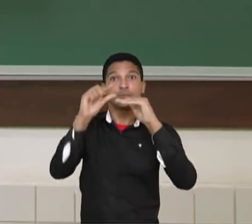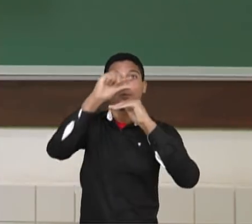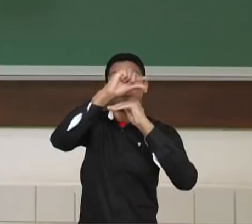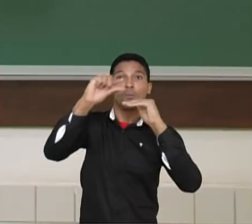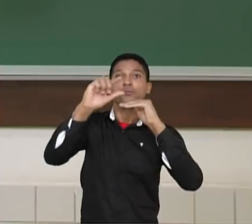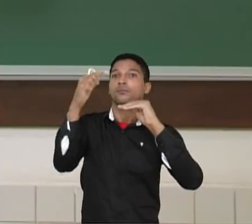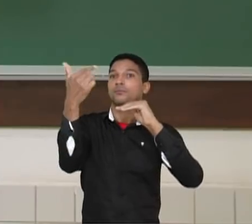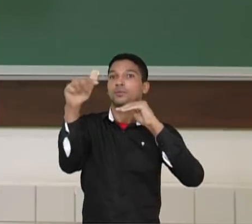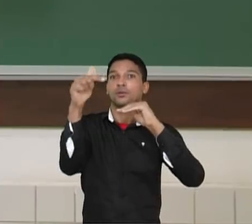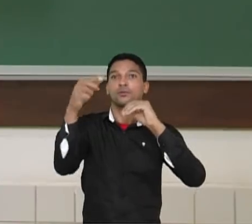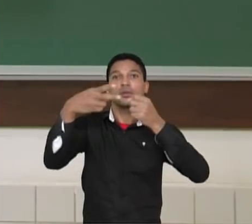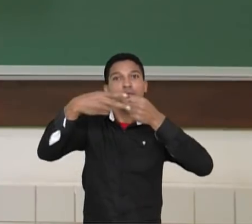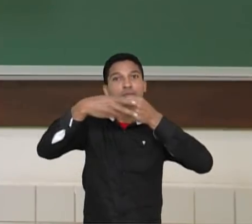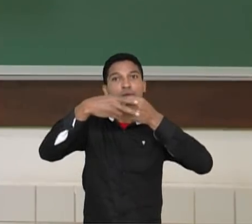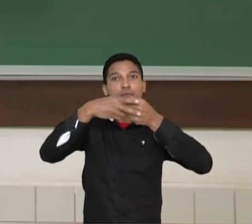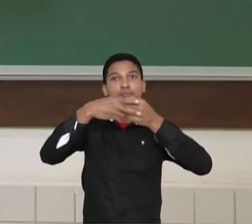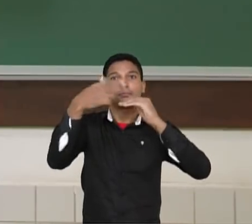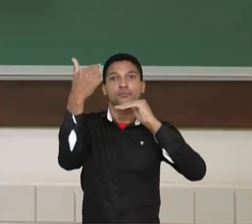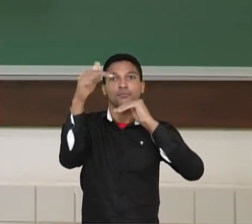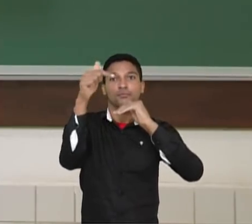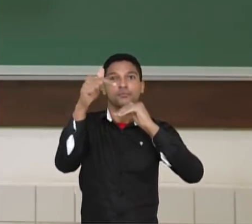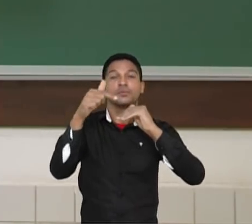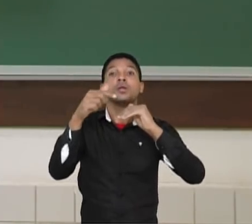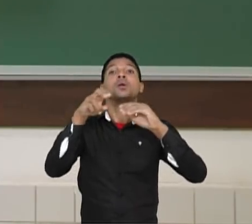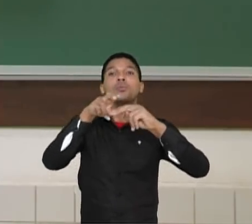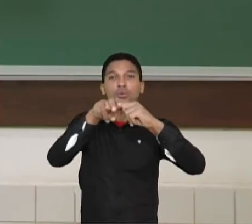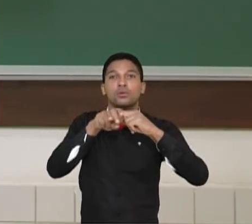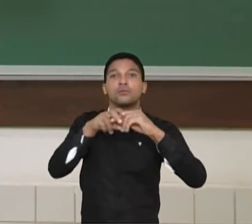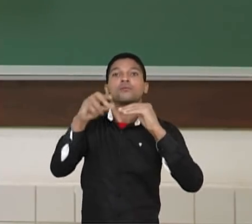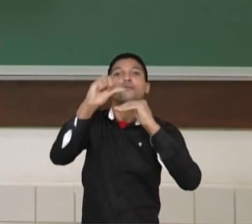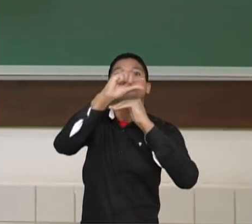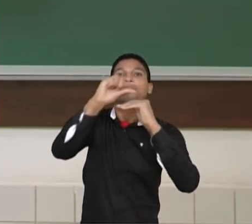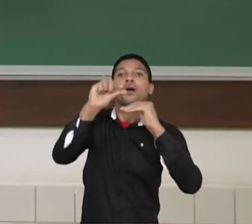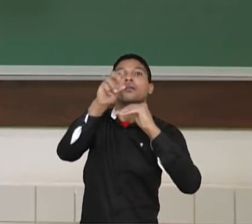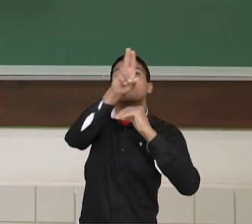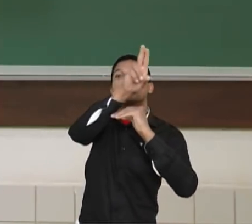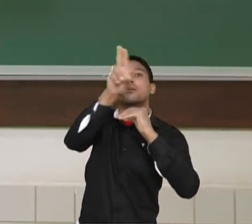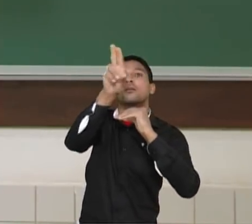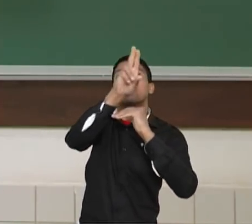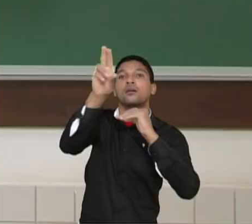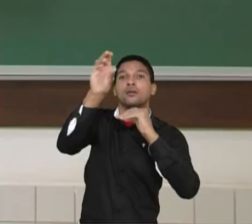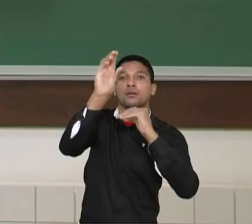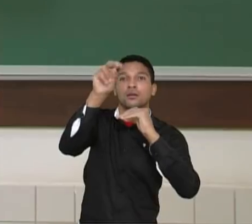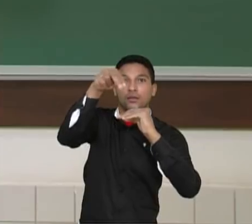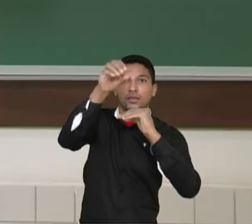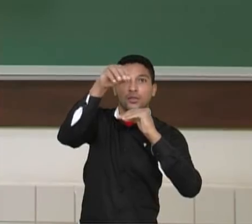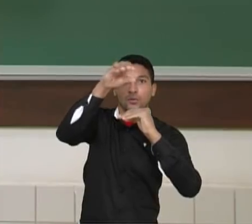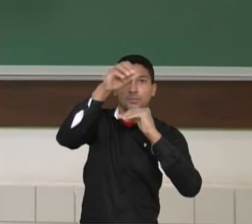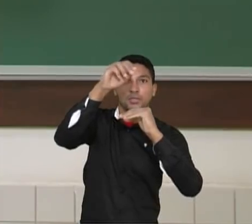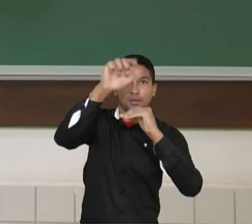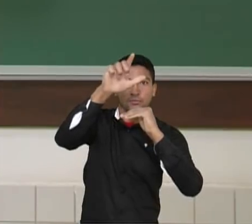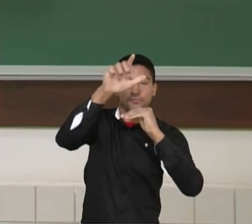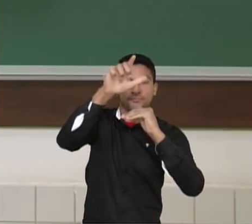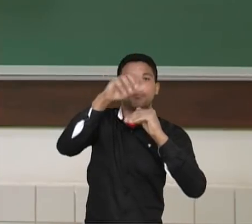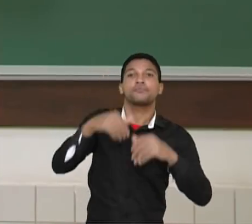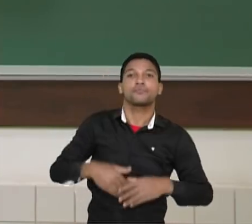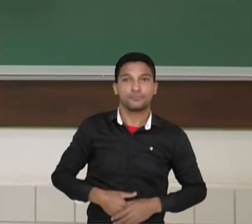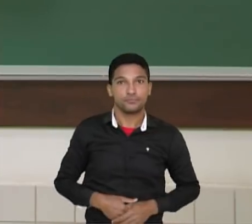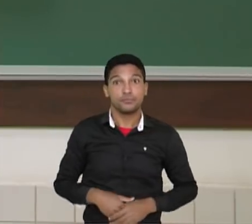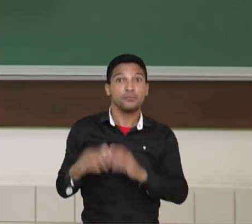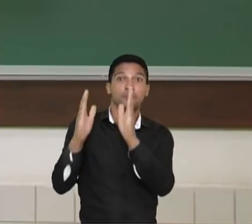seguinte, se a frase não tem verbo, nós chamamos ela de frase nominal. Se a frase possui verbo, eu chamo ela